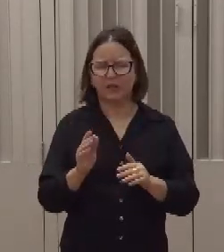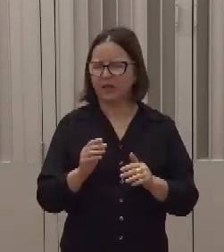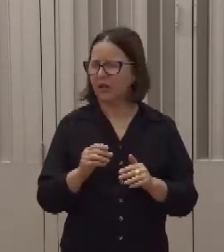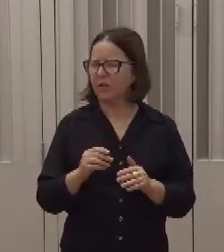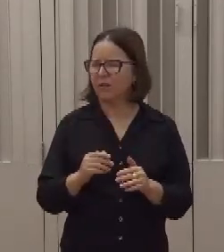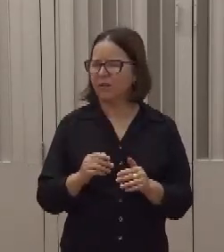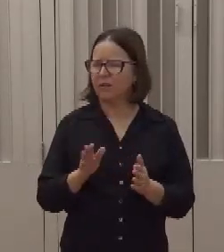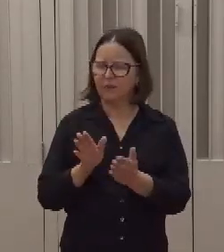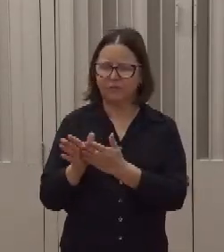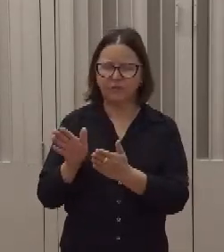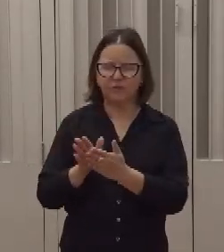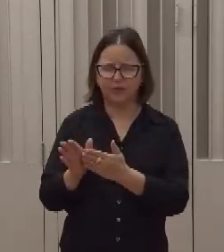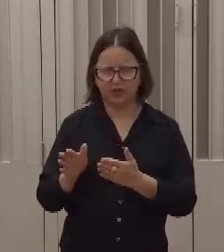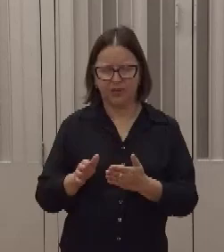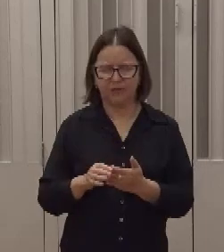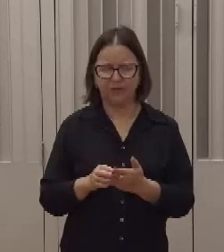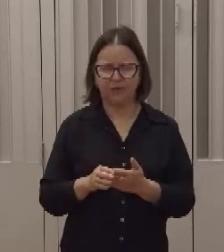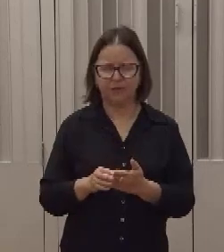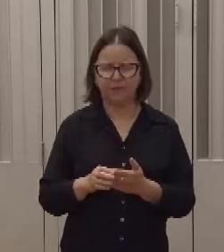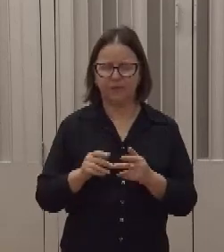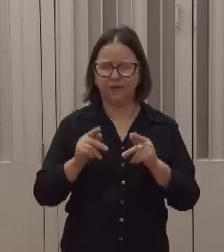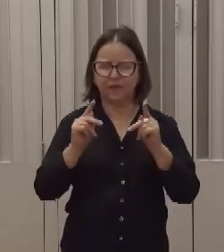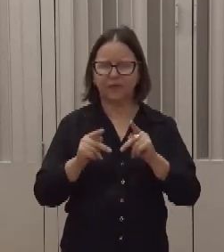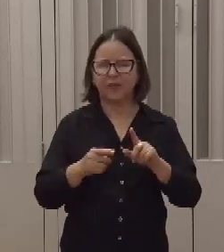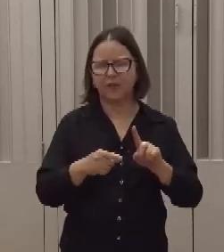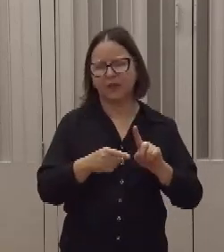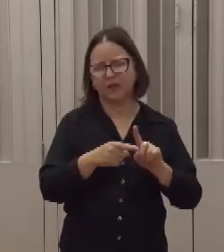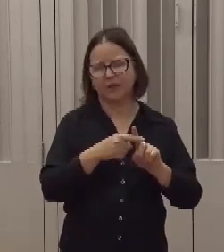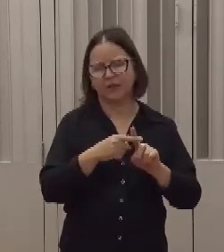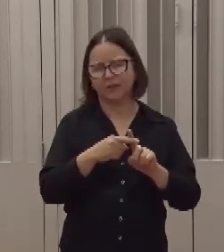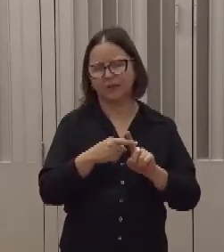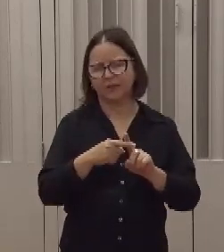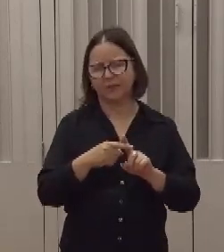ira santa de Ti, ó Pai.